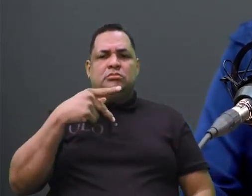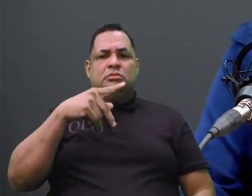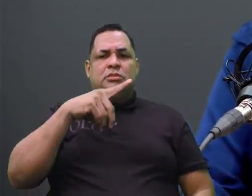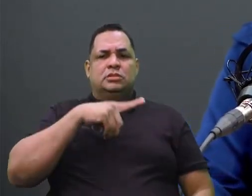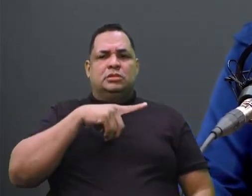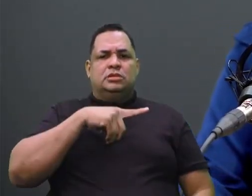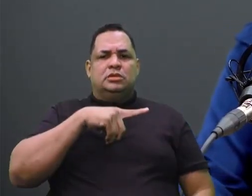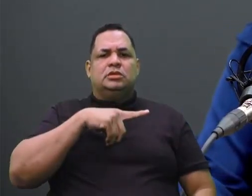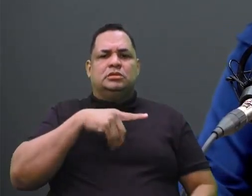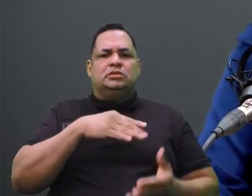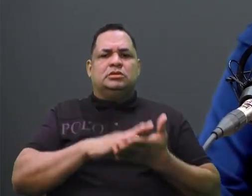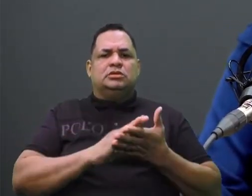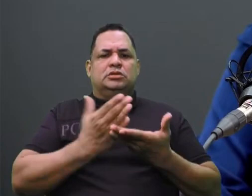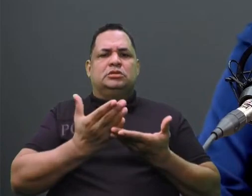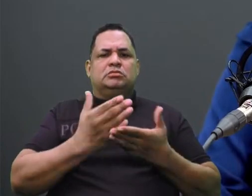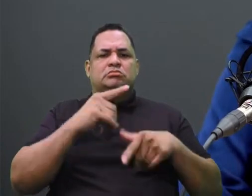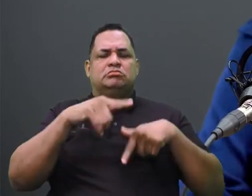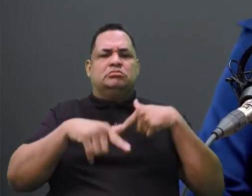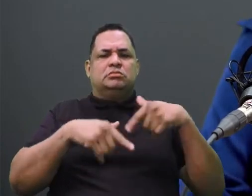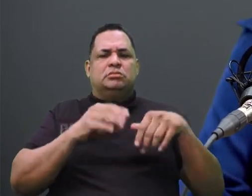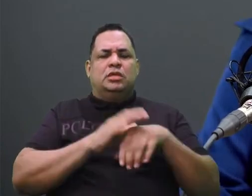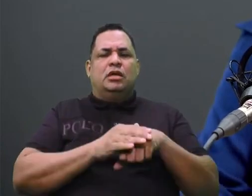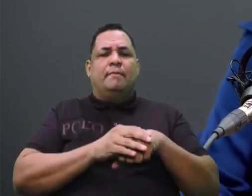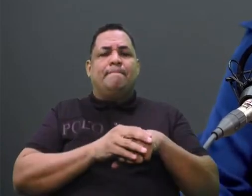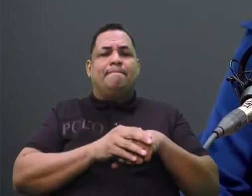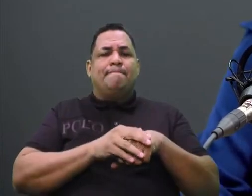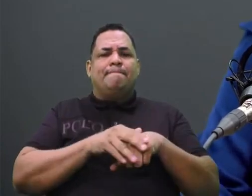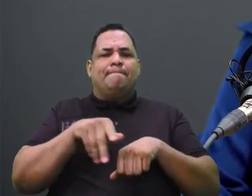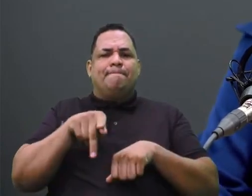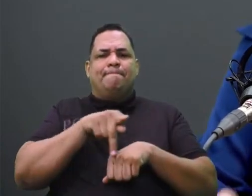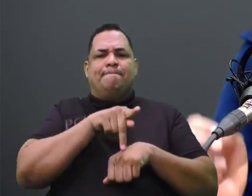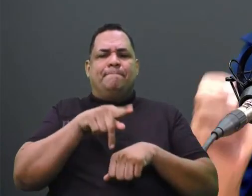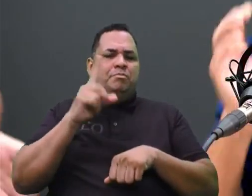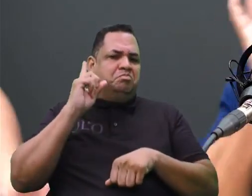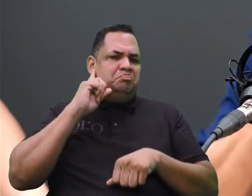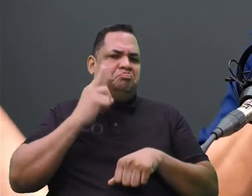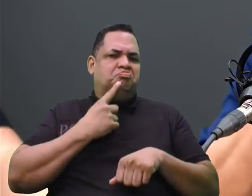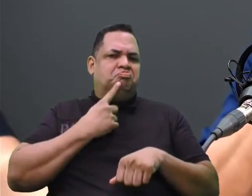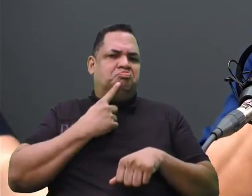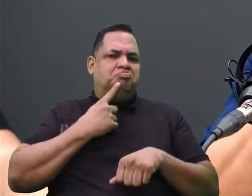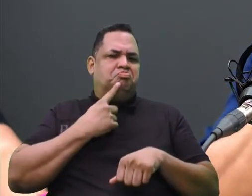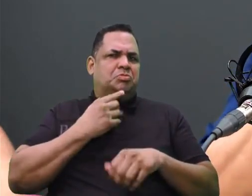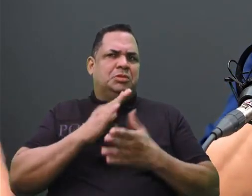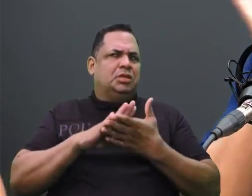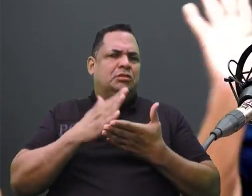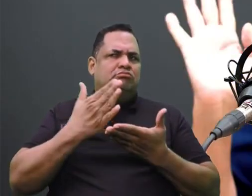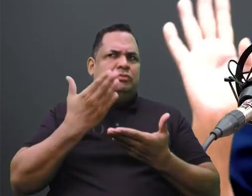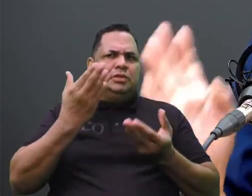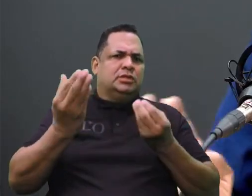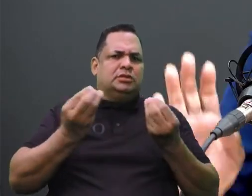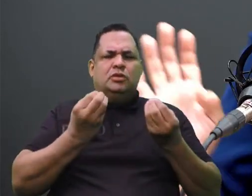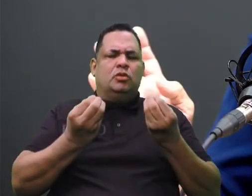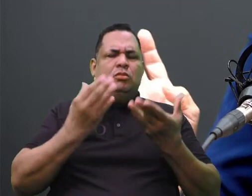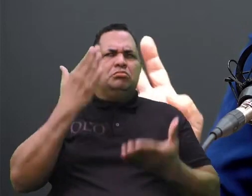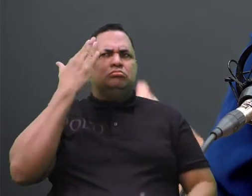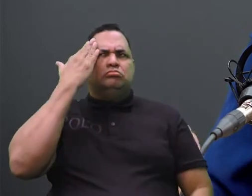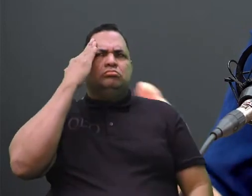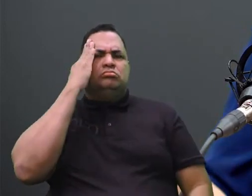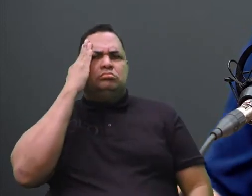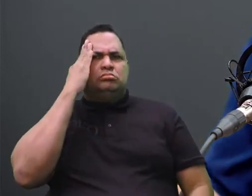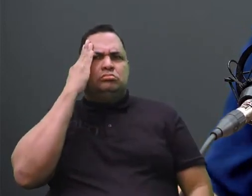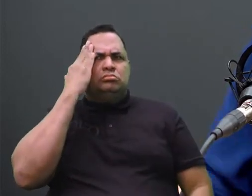vaga para professora de surdos. Para mim, eu não absorvi.